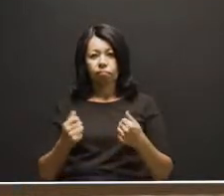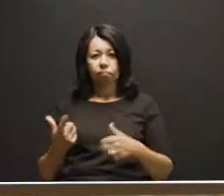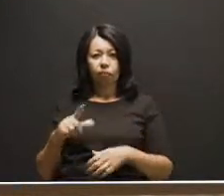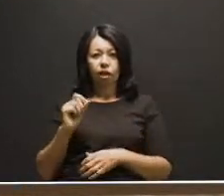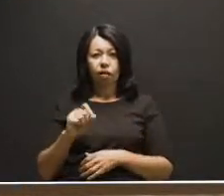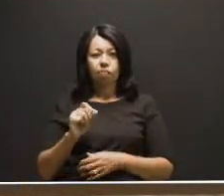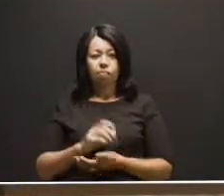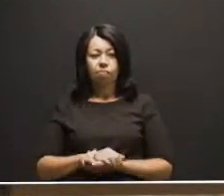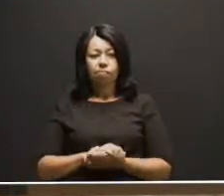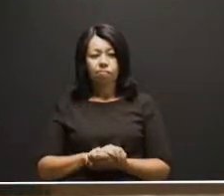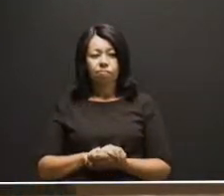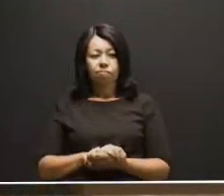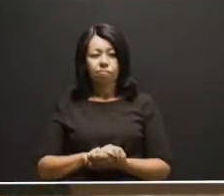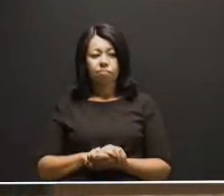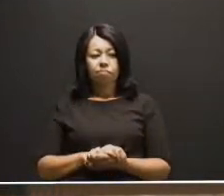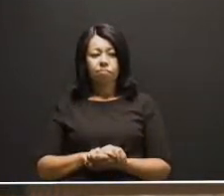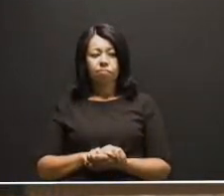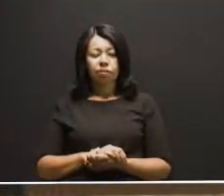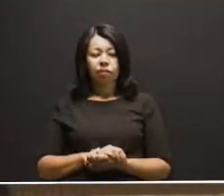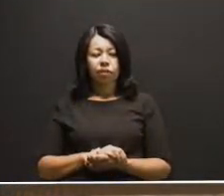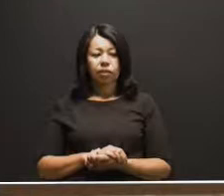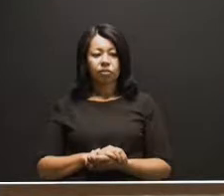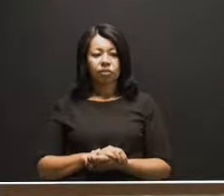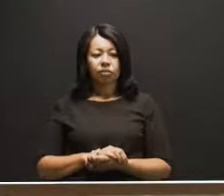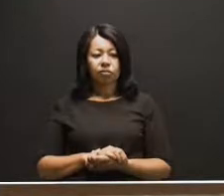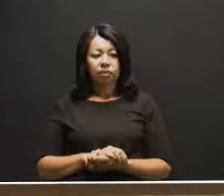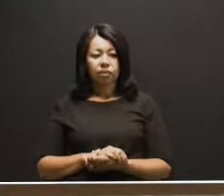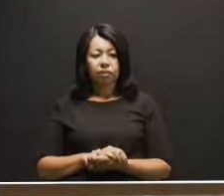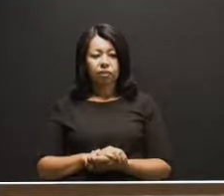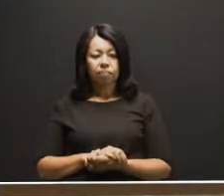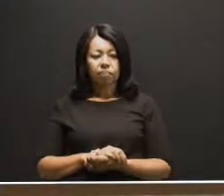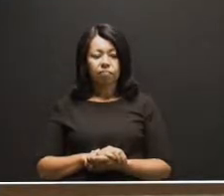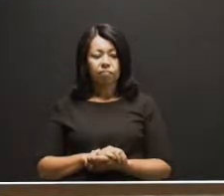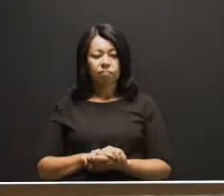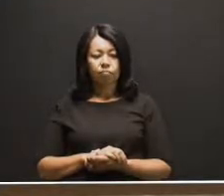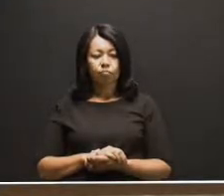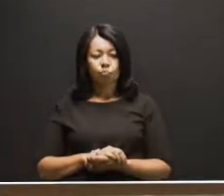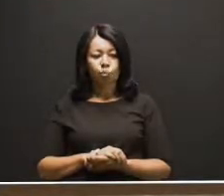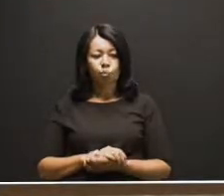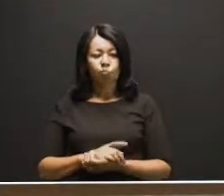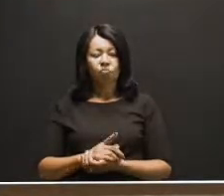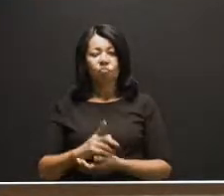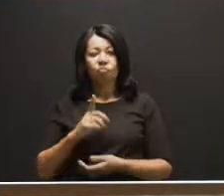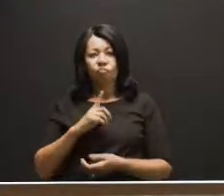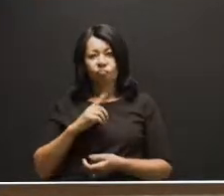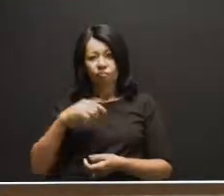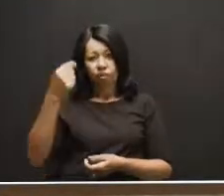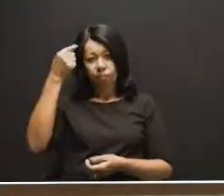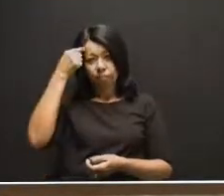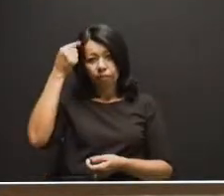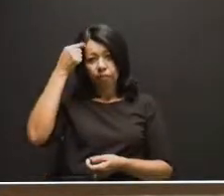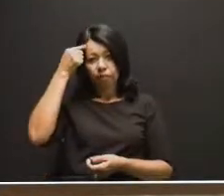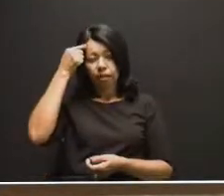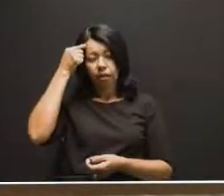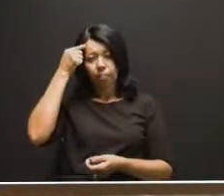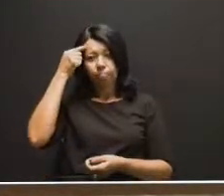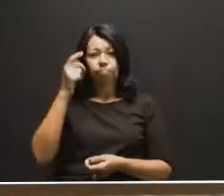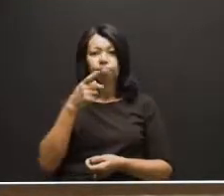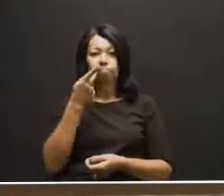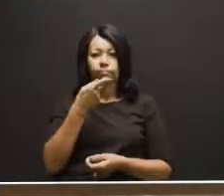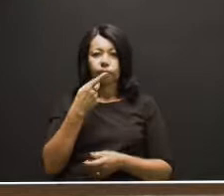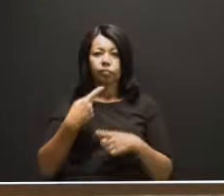branco a oportunidade de registrar comentários elogiosos que talvez até dispensasse né os comentários porque